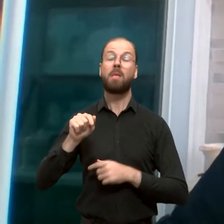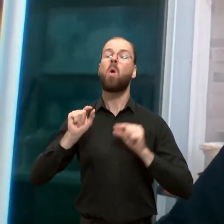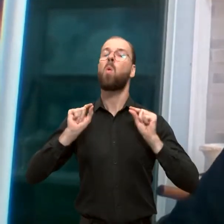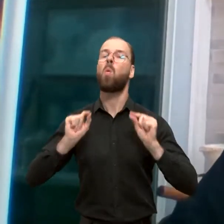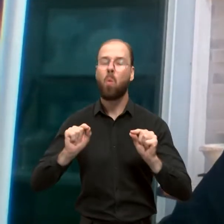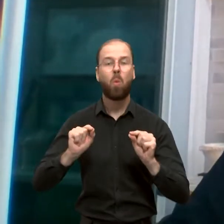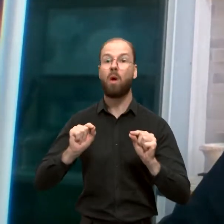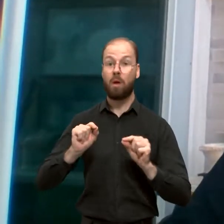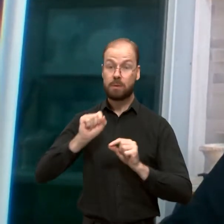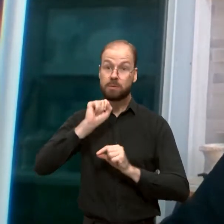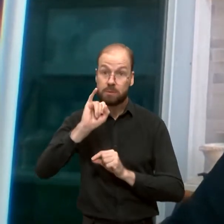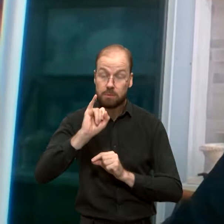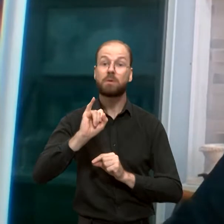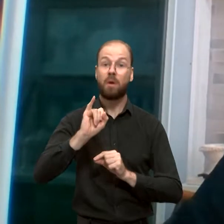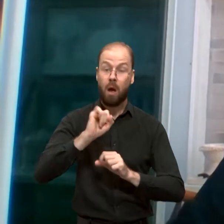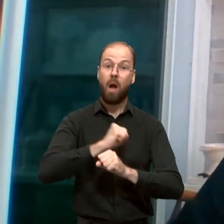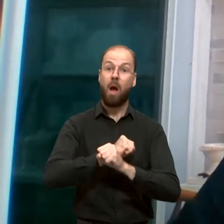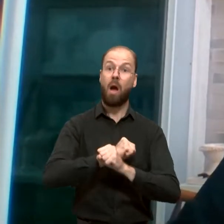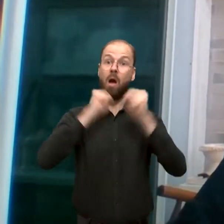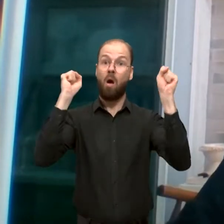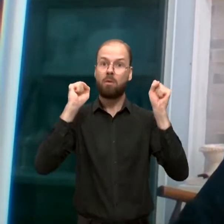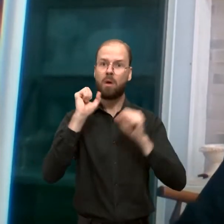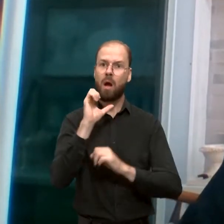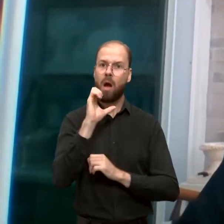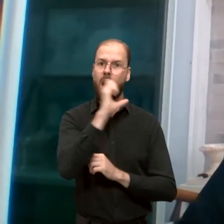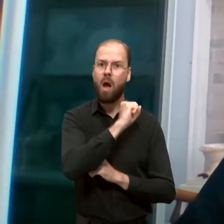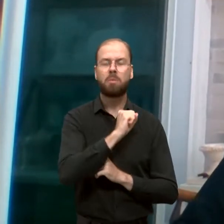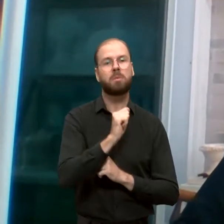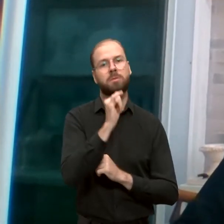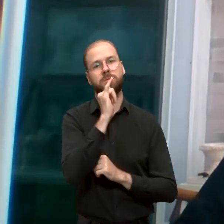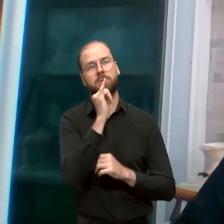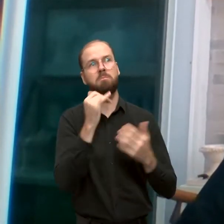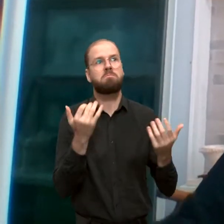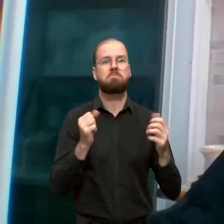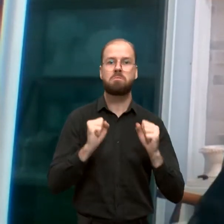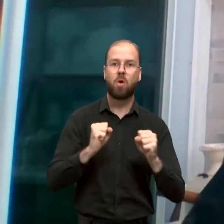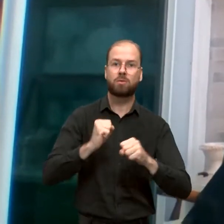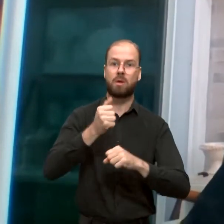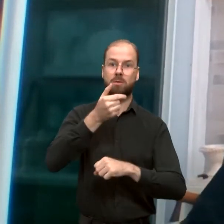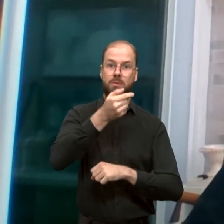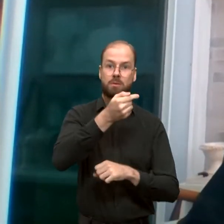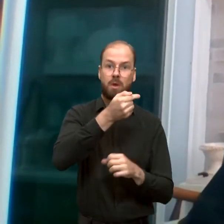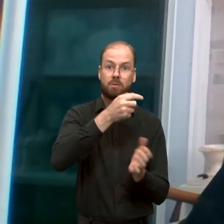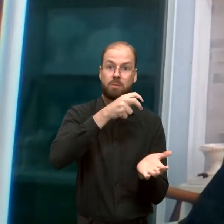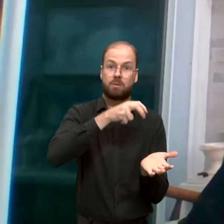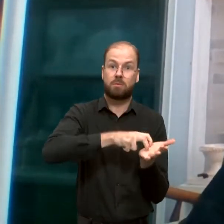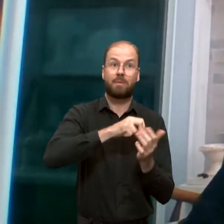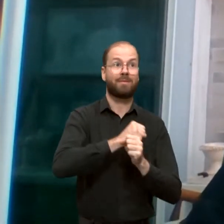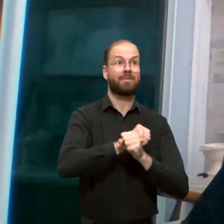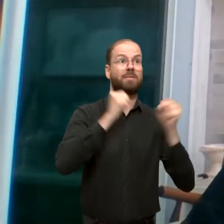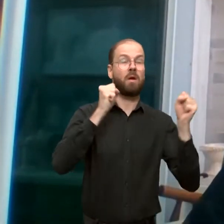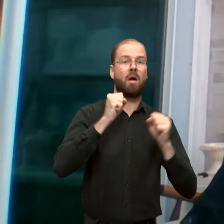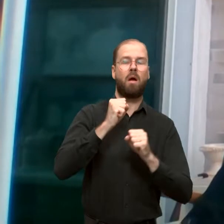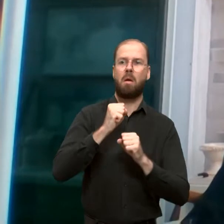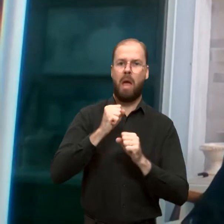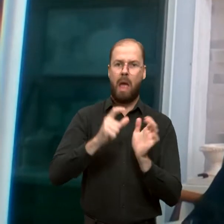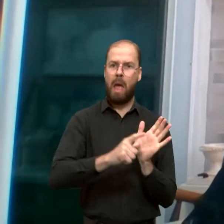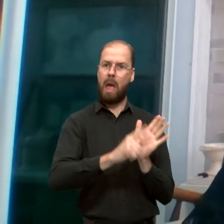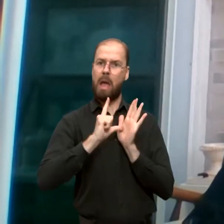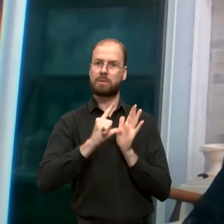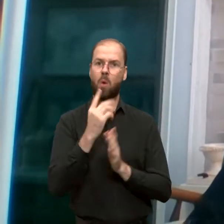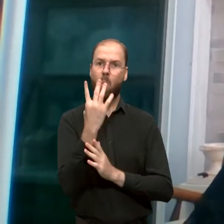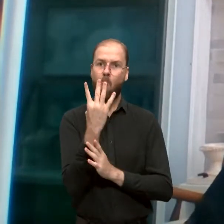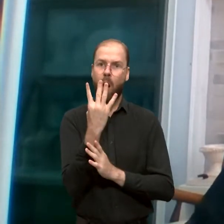um despertar precoce, que ela poderia acordar, vamos supor, 7 horas da manhã, e ela acorda 4, 5 horas da manhã e não consegue